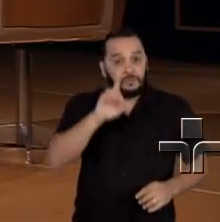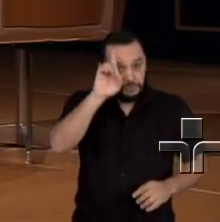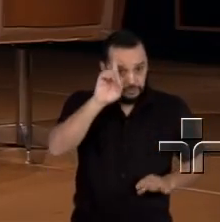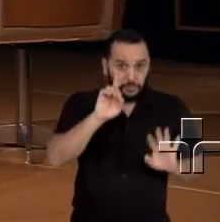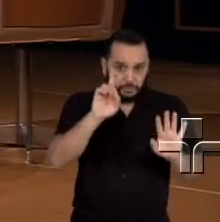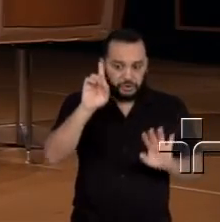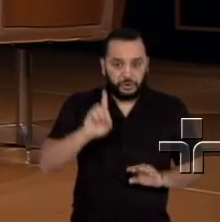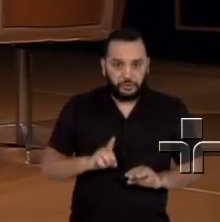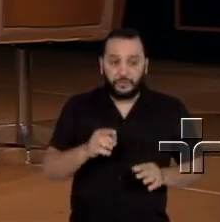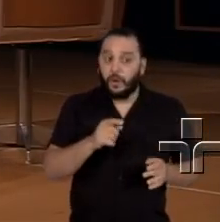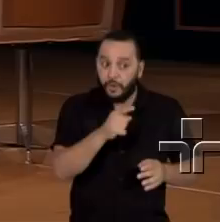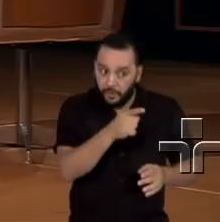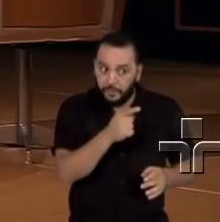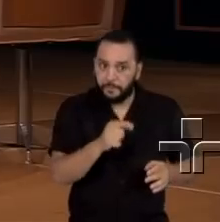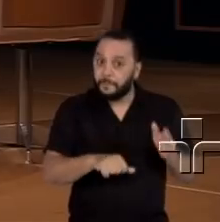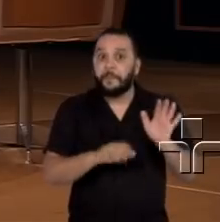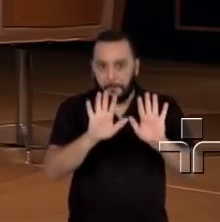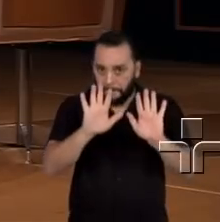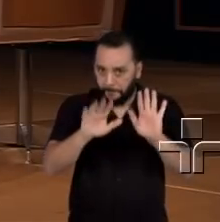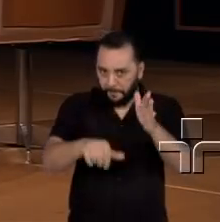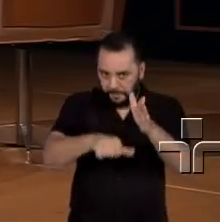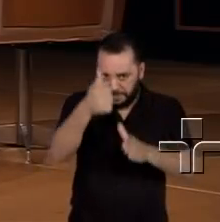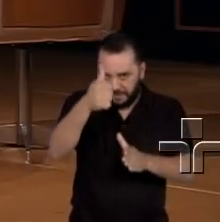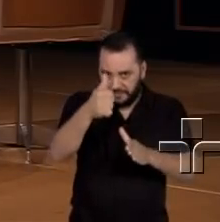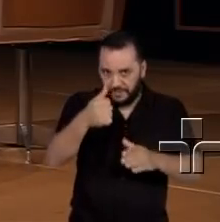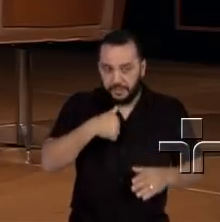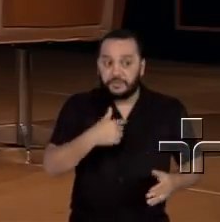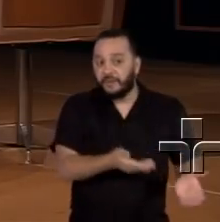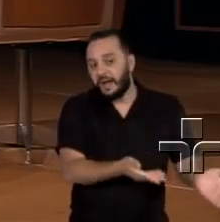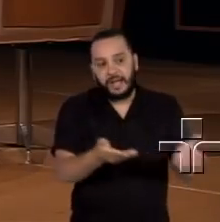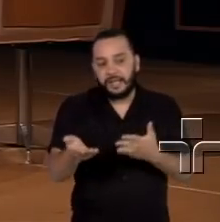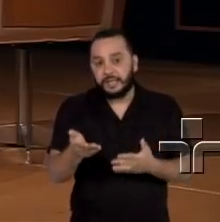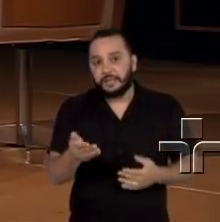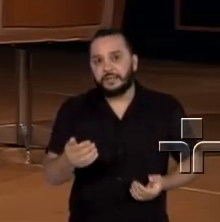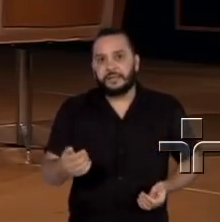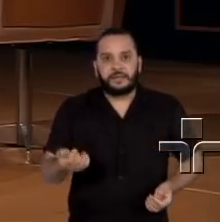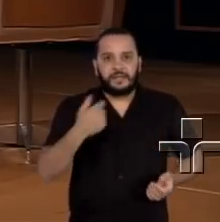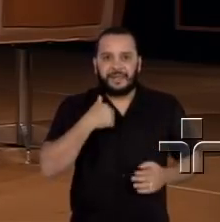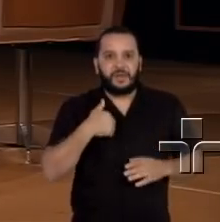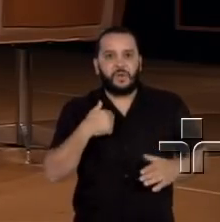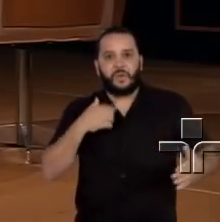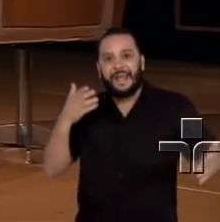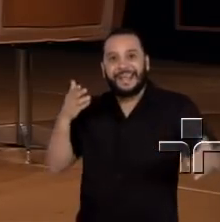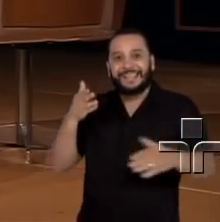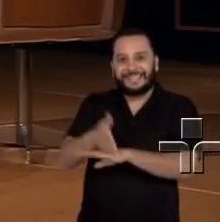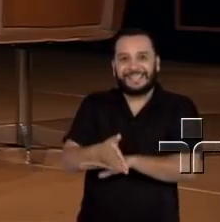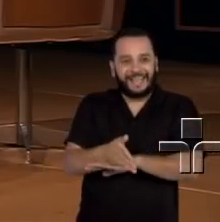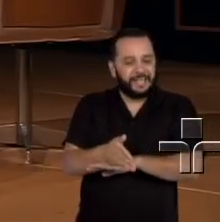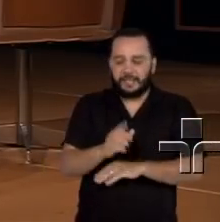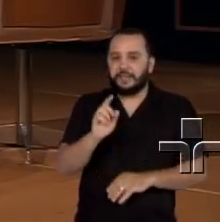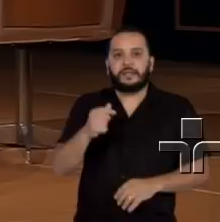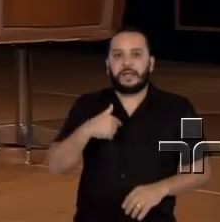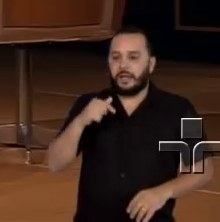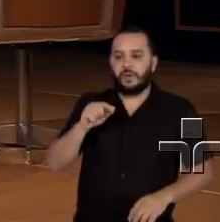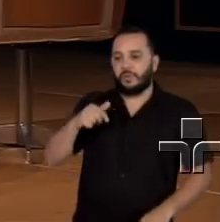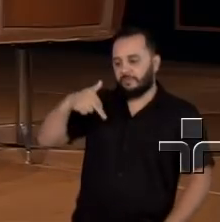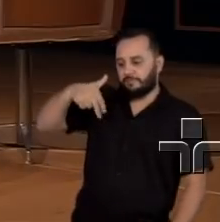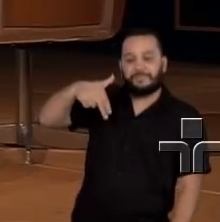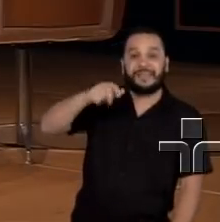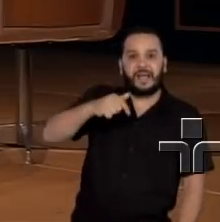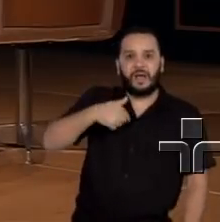assim, então vai, primeira vez, entra, Denise. Em vez de eu entrar, eu me atirei no chão e vim